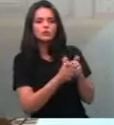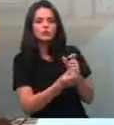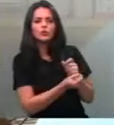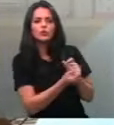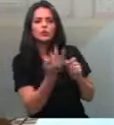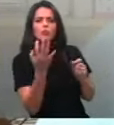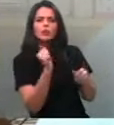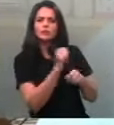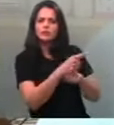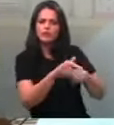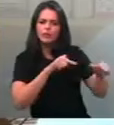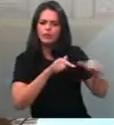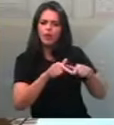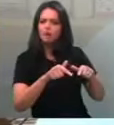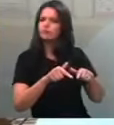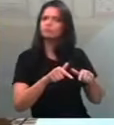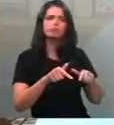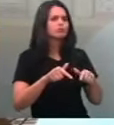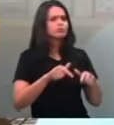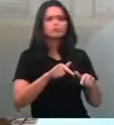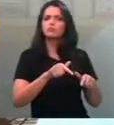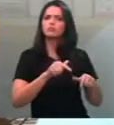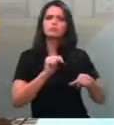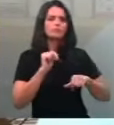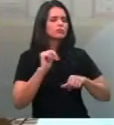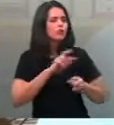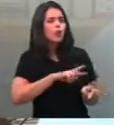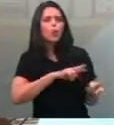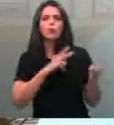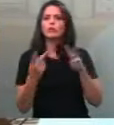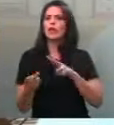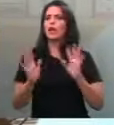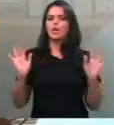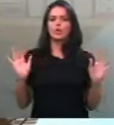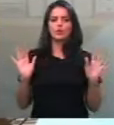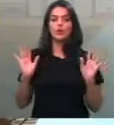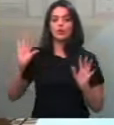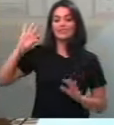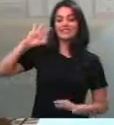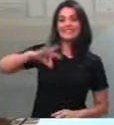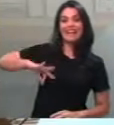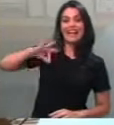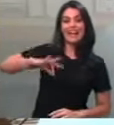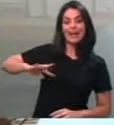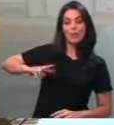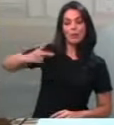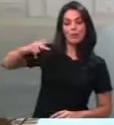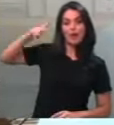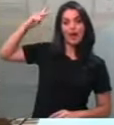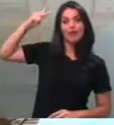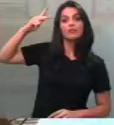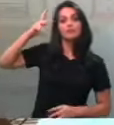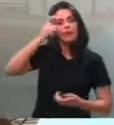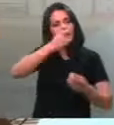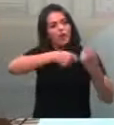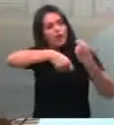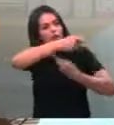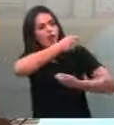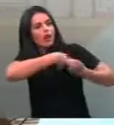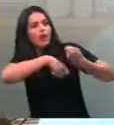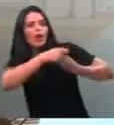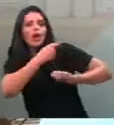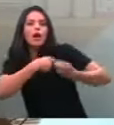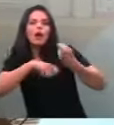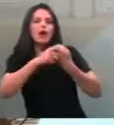Pelo contrário, é fonte de crescimento. Lembro que o governo brasileiro,